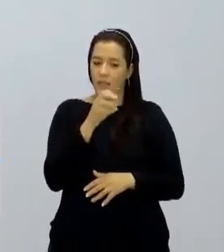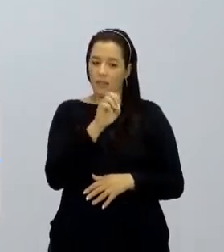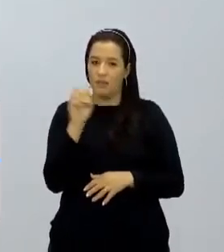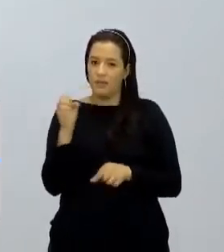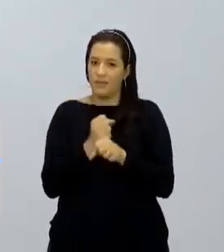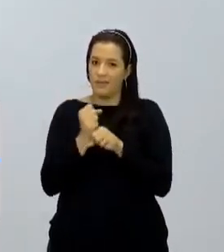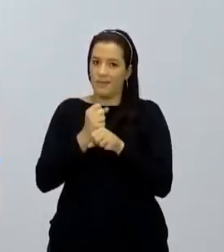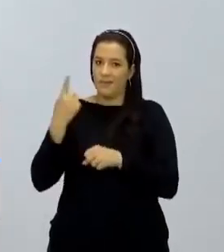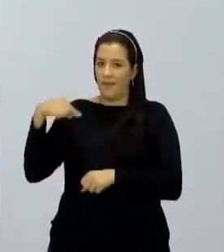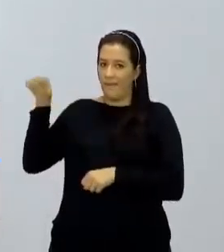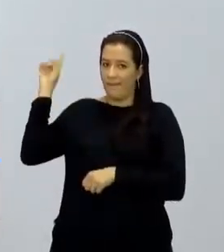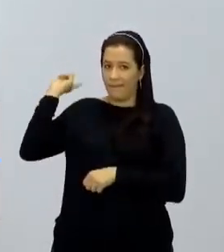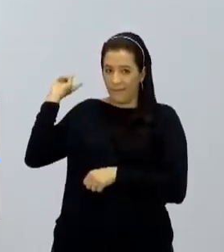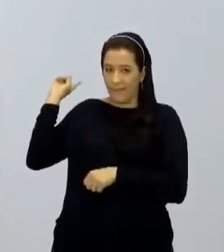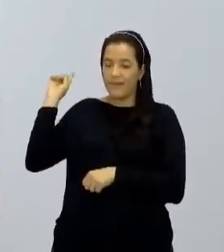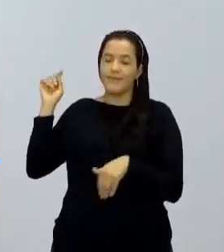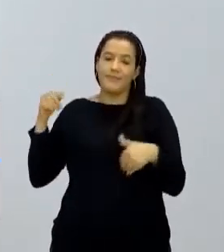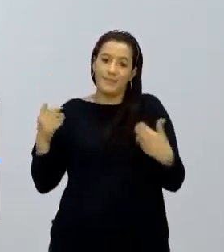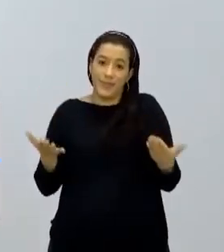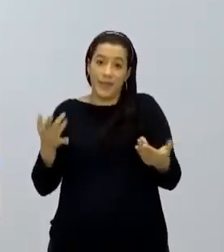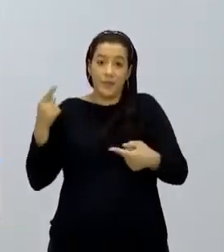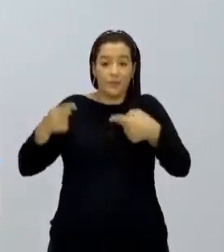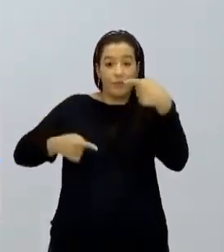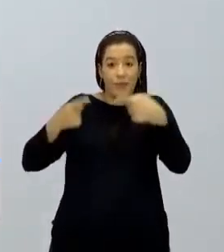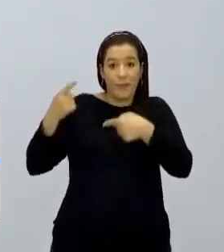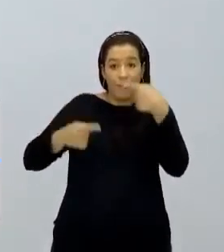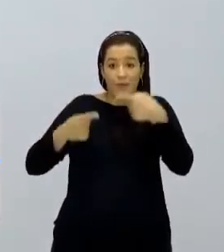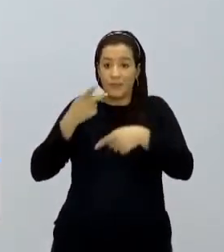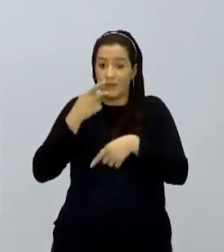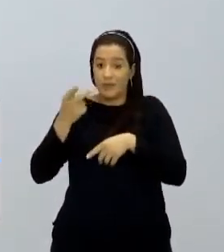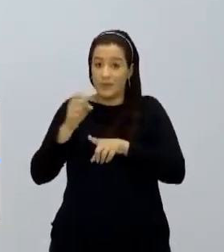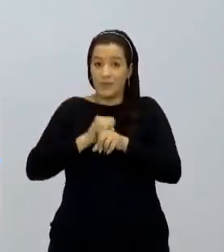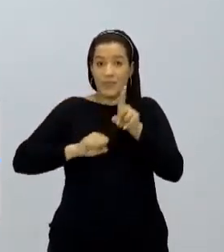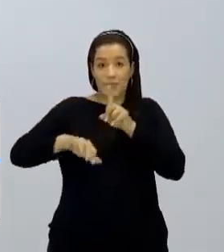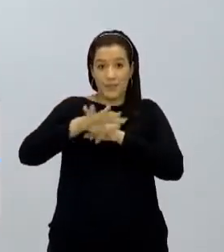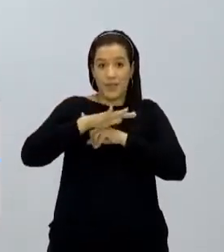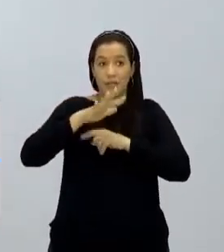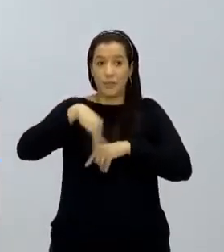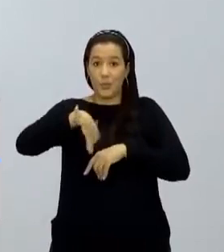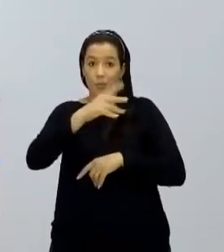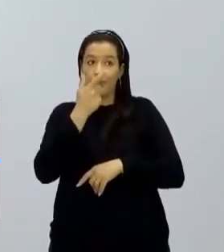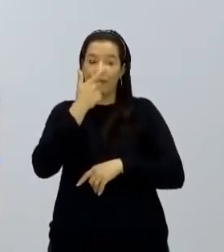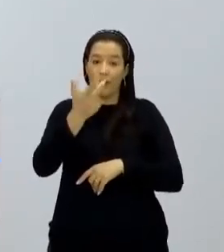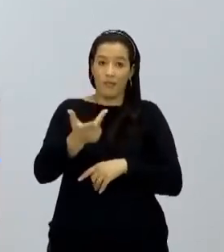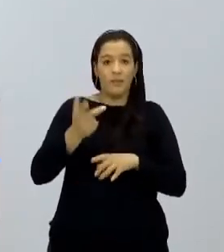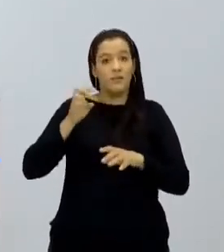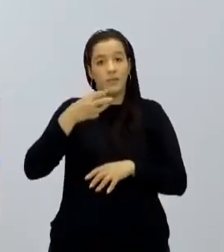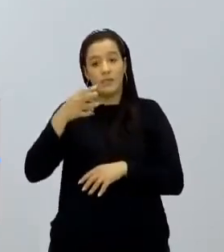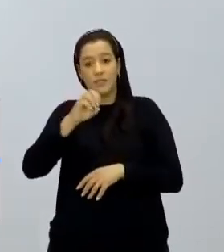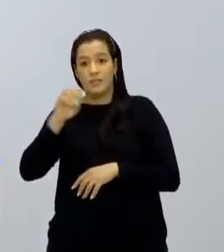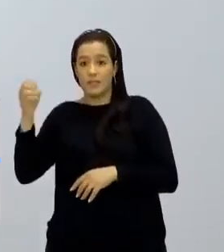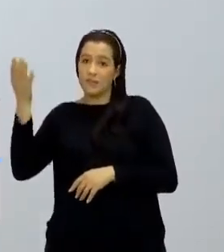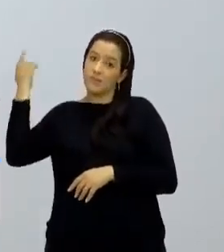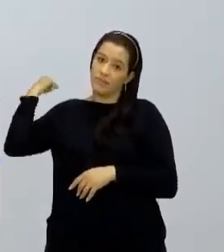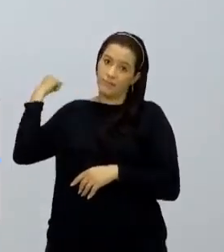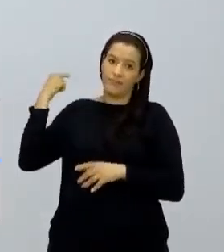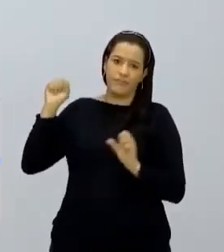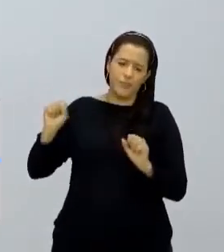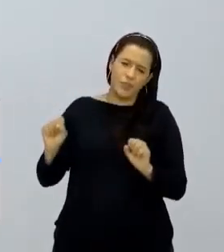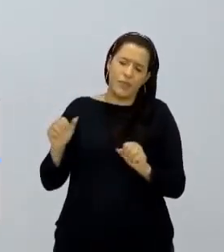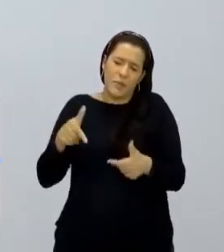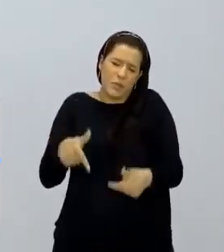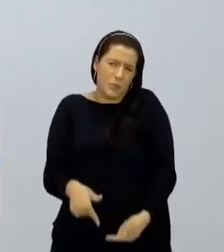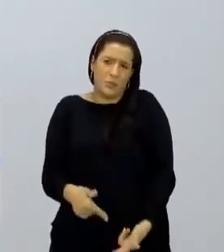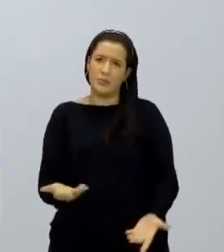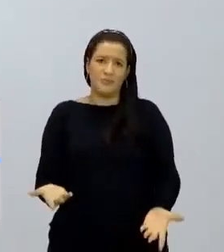atrás, né, talvez o debate que está acontecendo hoje na nossa sociedade seria até plausível, há 300 anos atrás. Hoje eu acho pouco